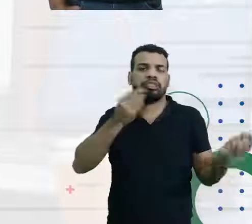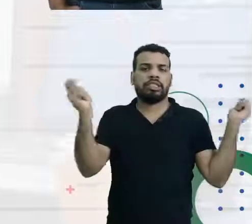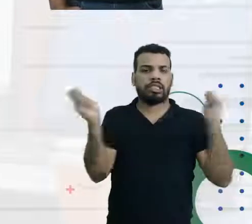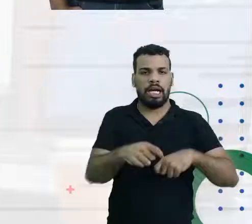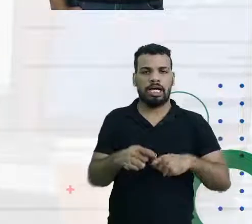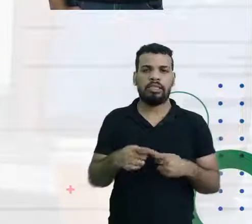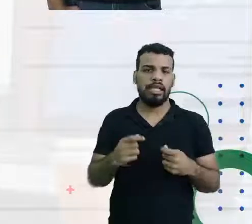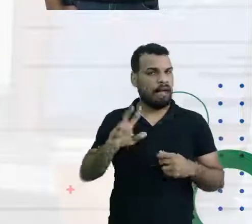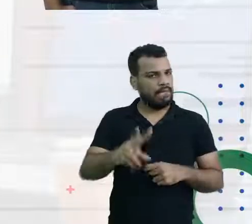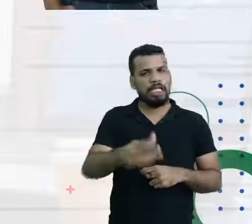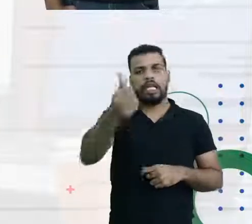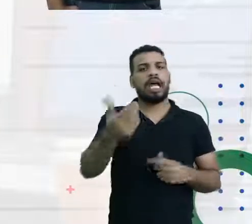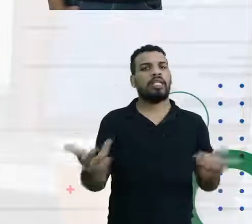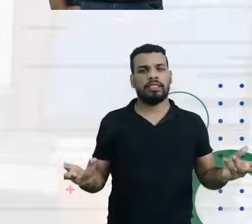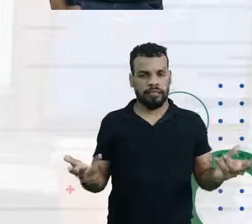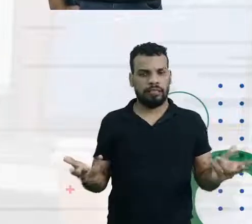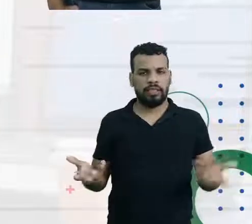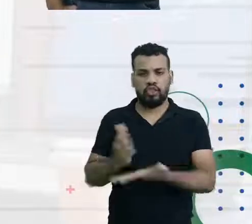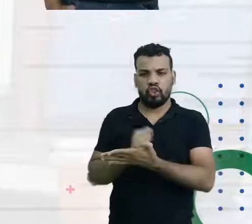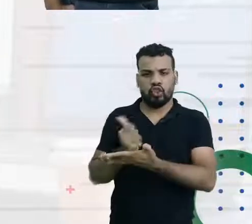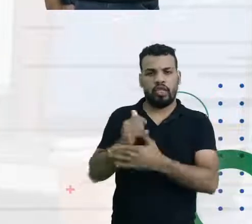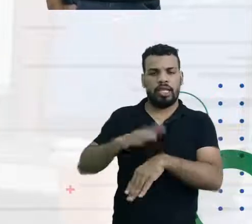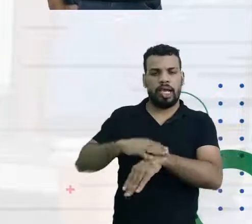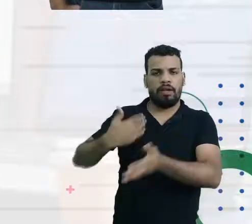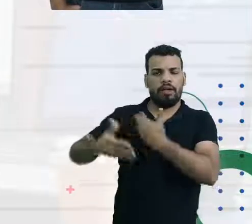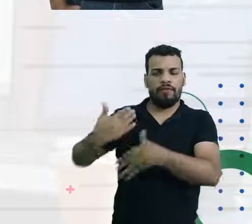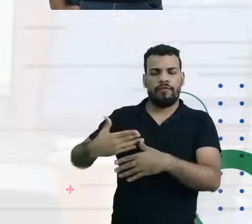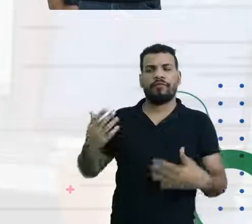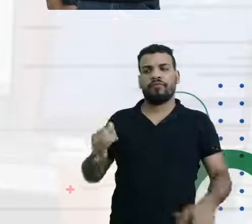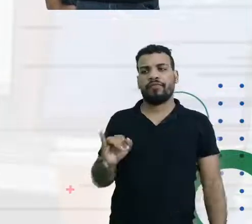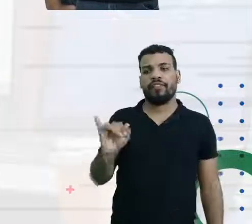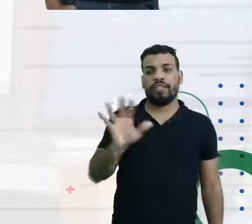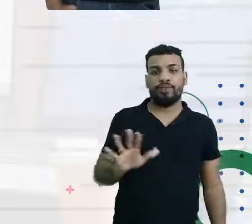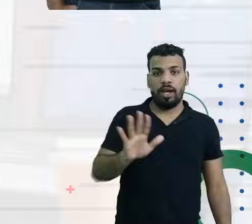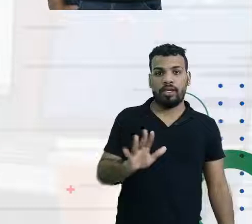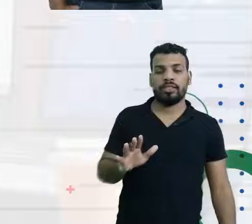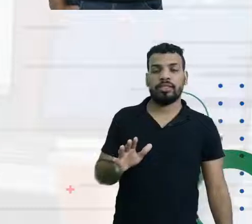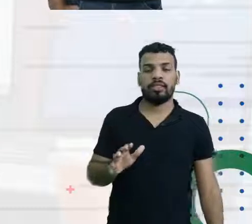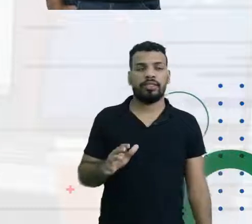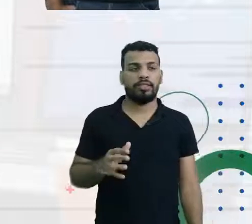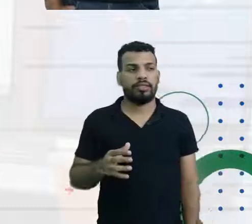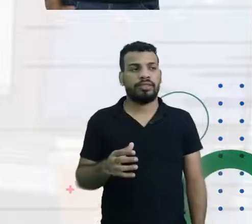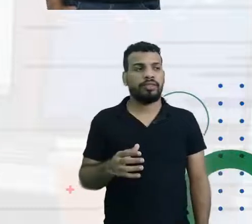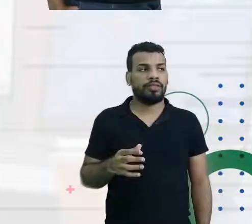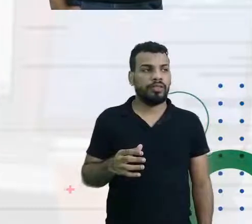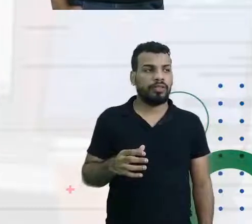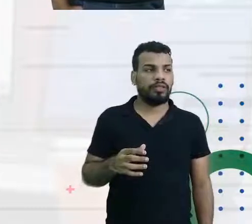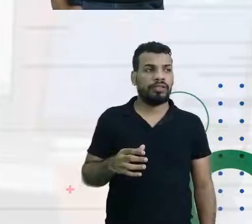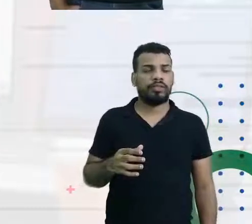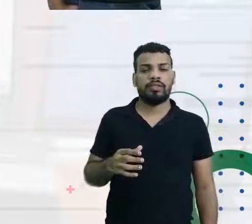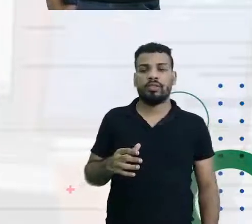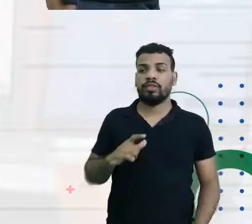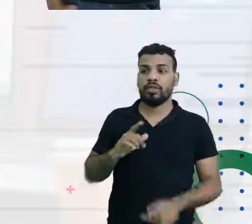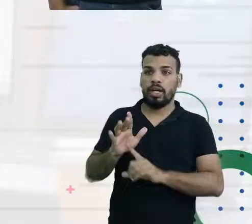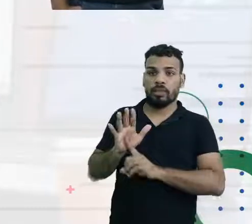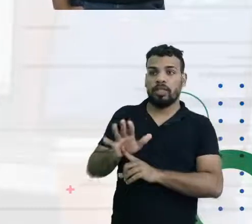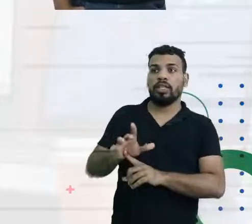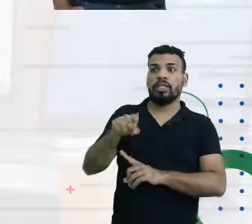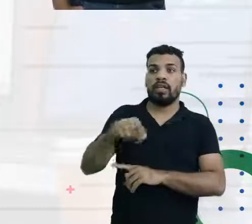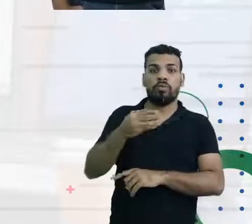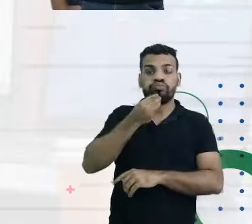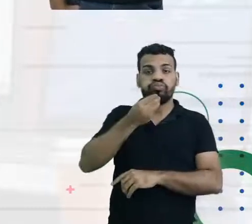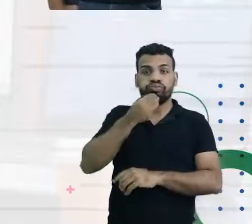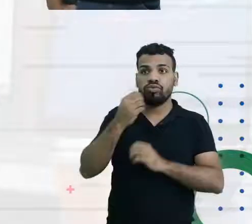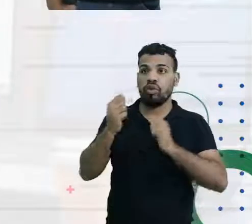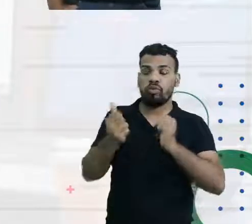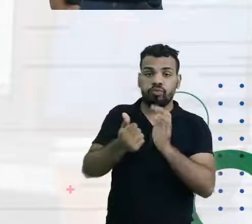viu aí, né? Com os jogos durante o tempo, com as imagens que estão que estão na apresentação. Existe um mundo de possibilidades